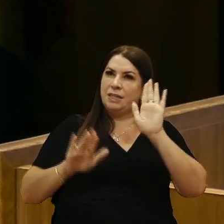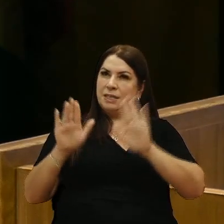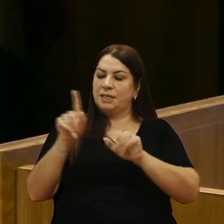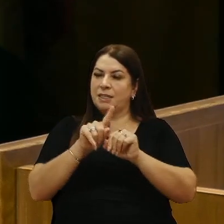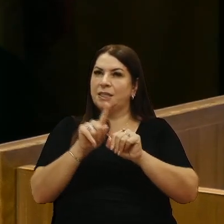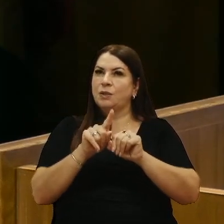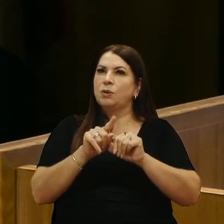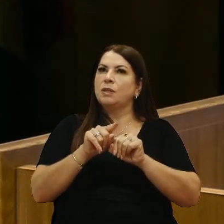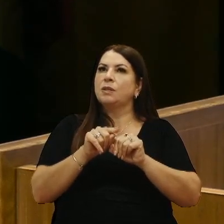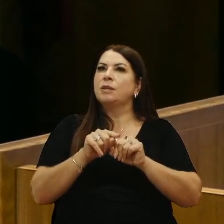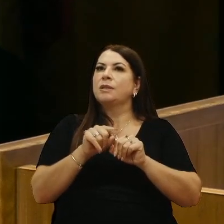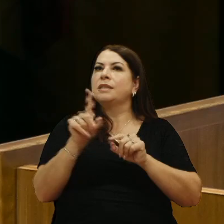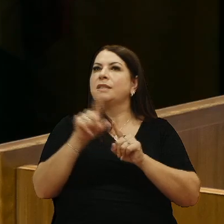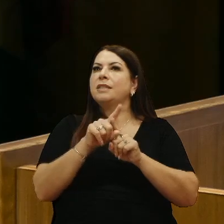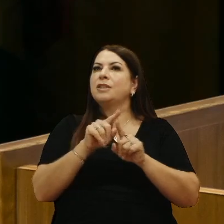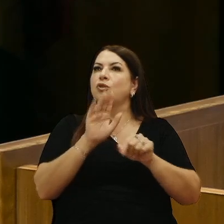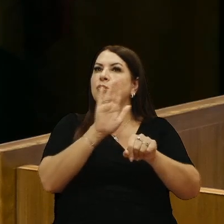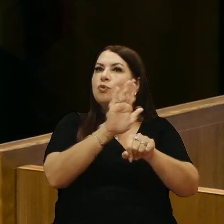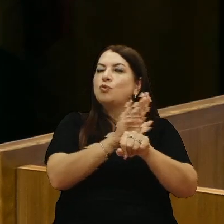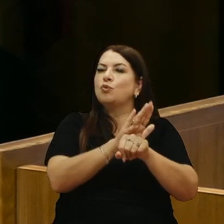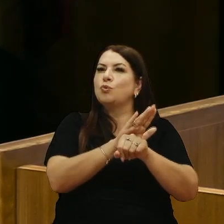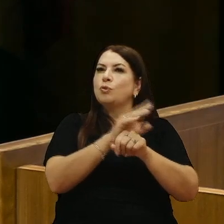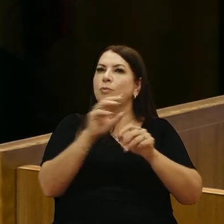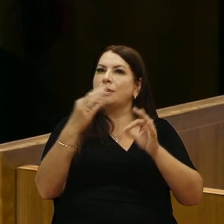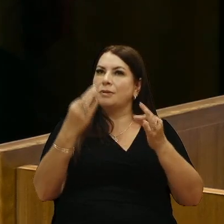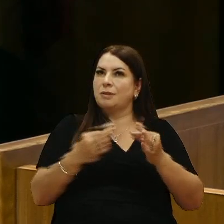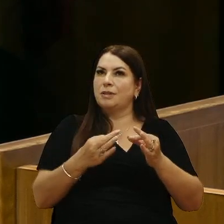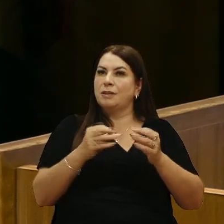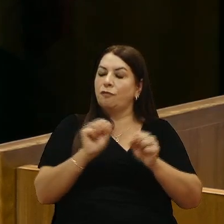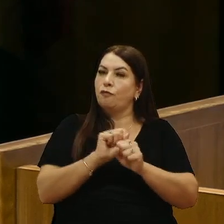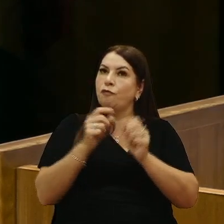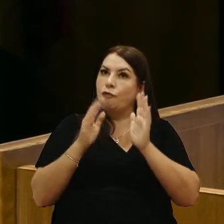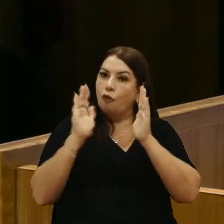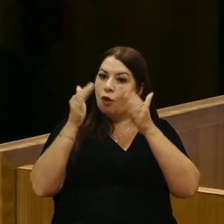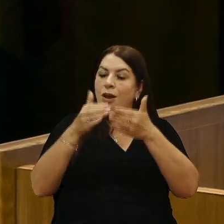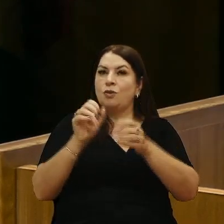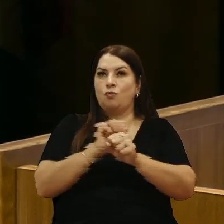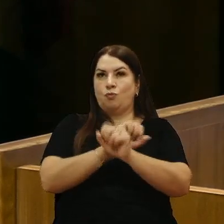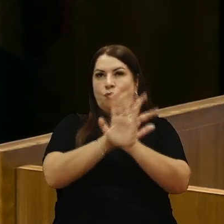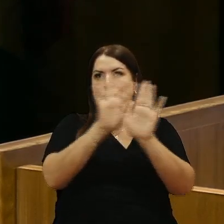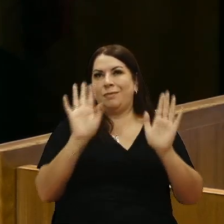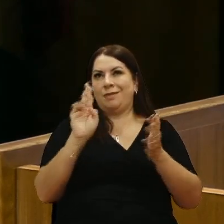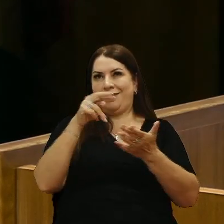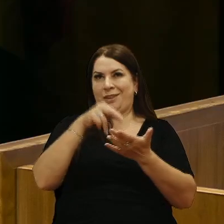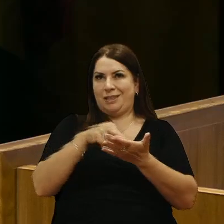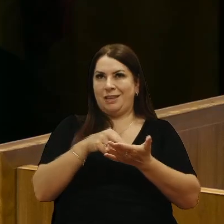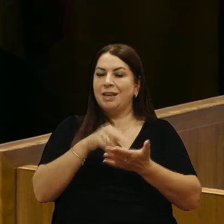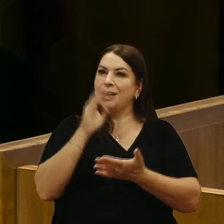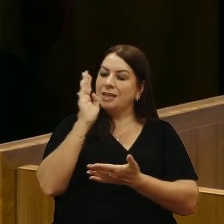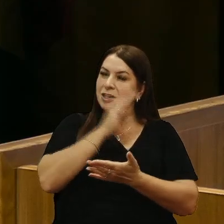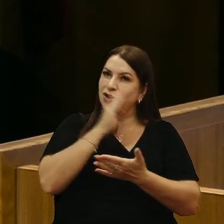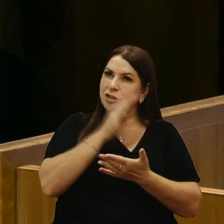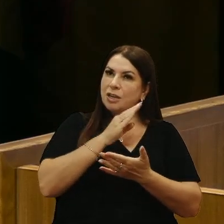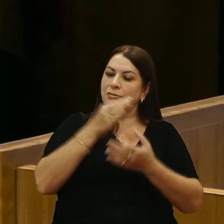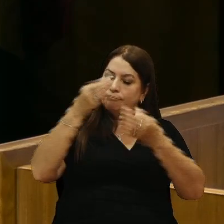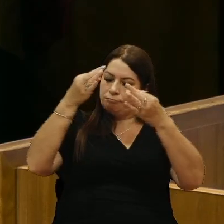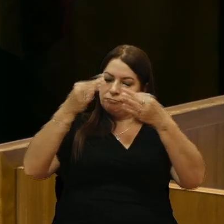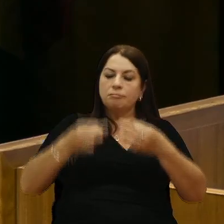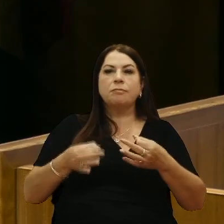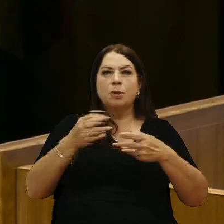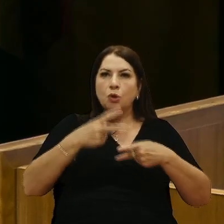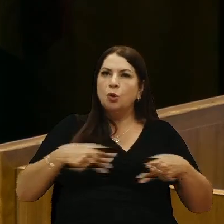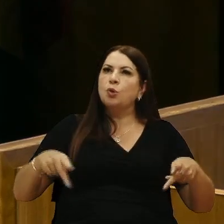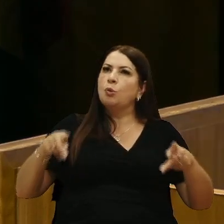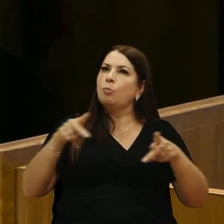um ponte para a eficiência, focando na transparência real, agilidade e na dignidade do